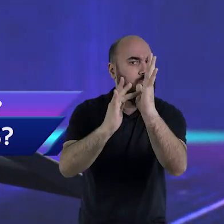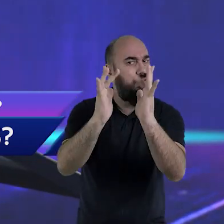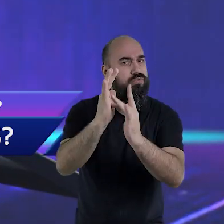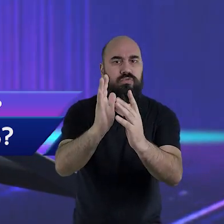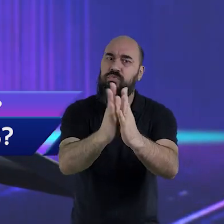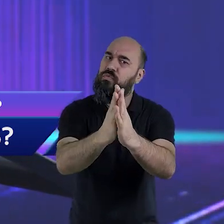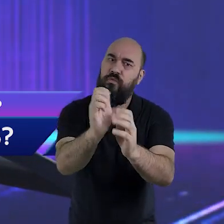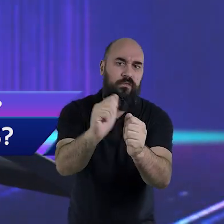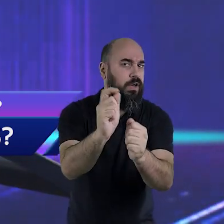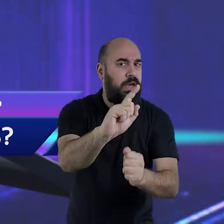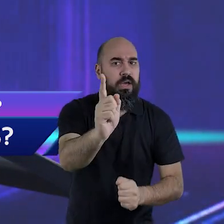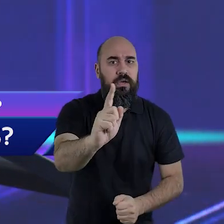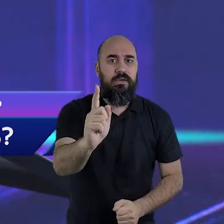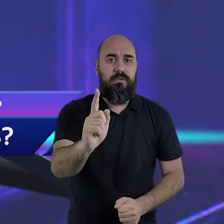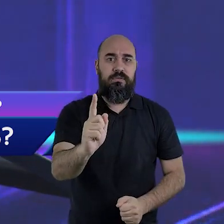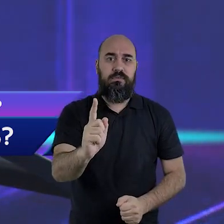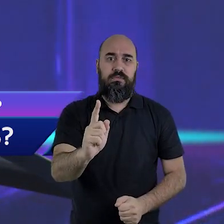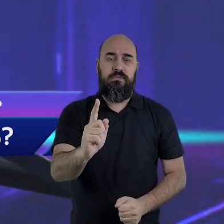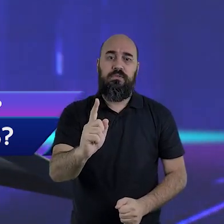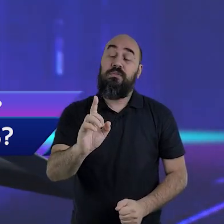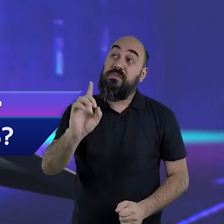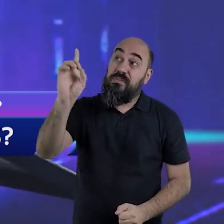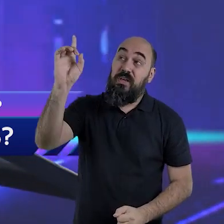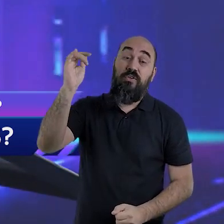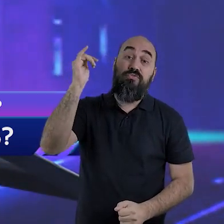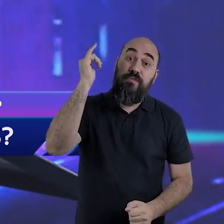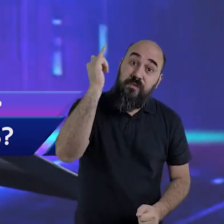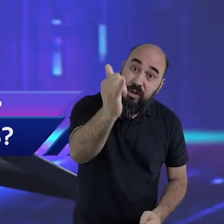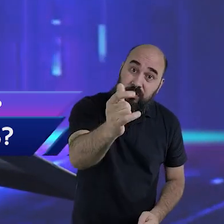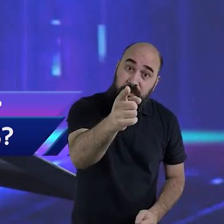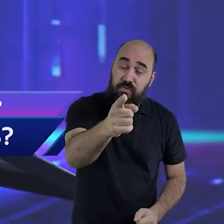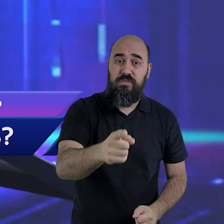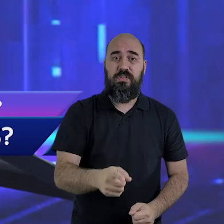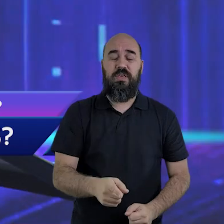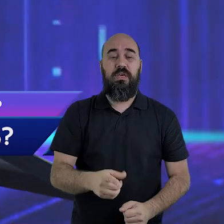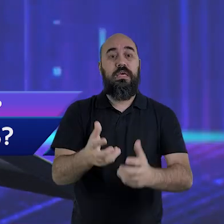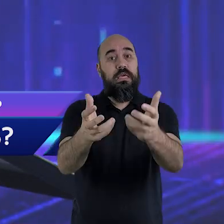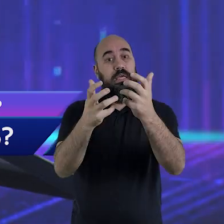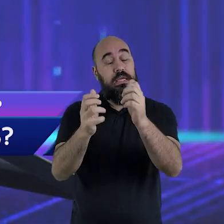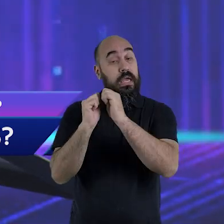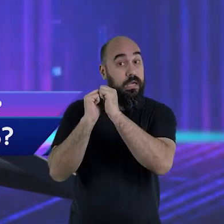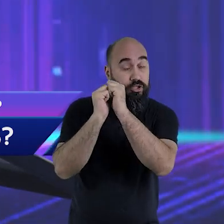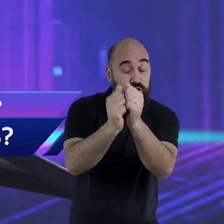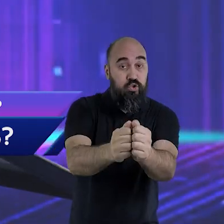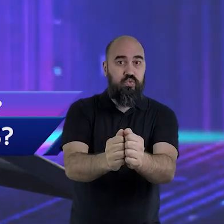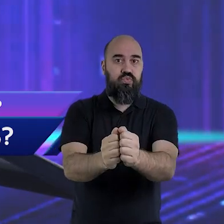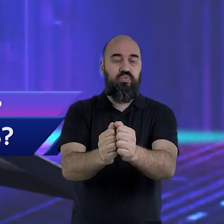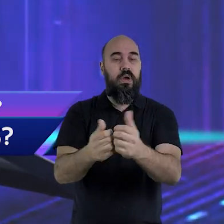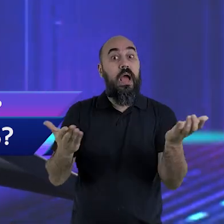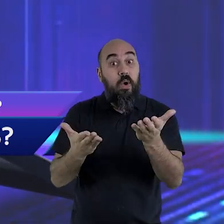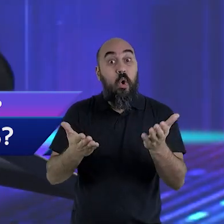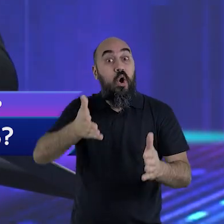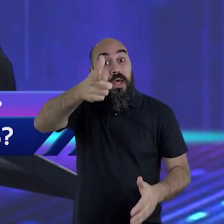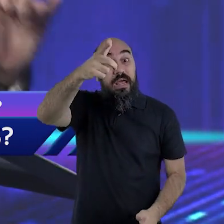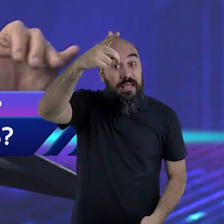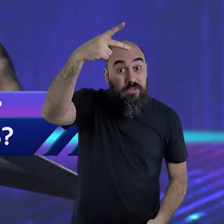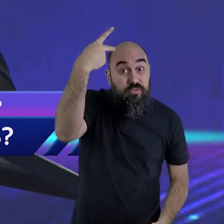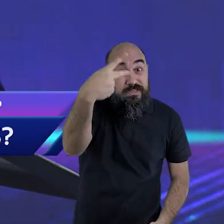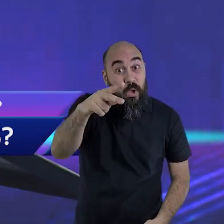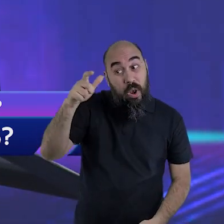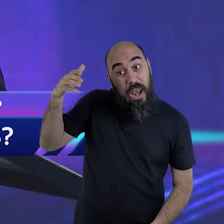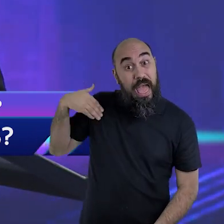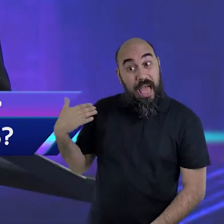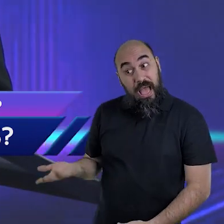Deus está chegando a você agora. Ele quer se manifestar aí do seu lado, talvez no silêncio da sua casa, no meio